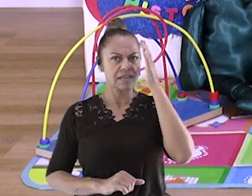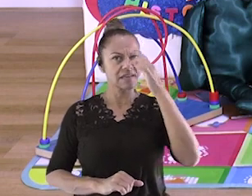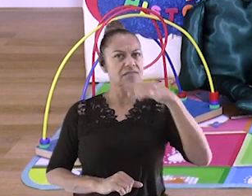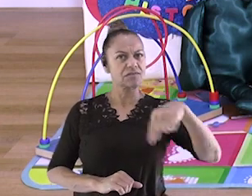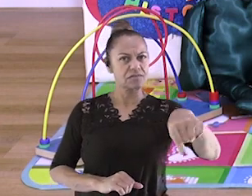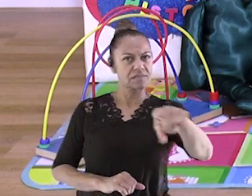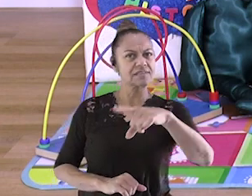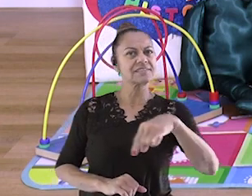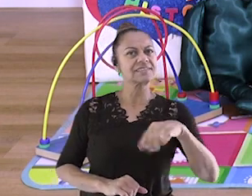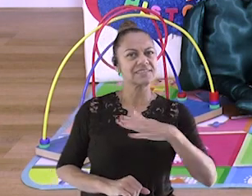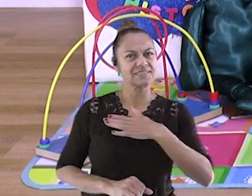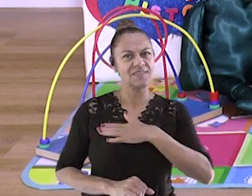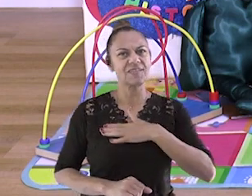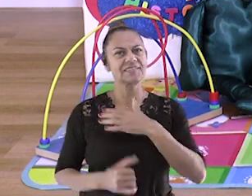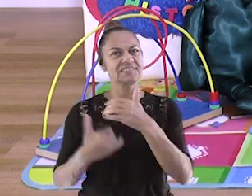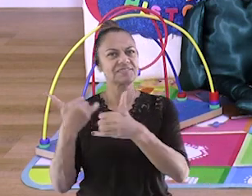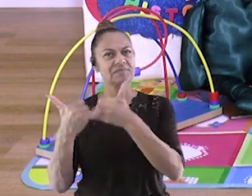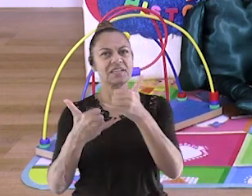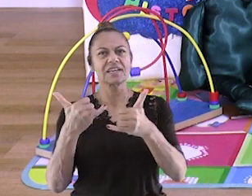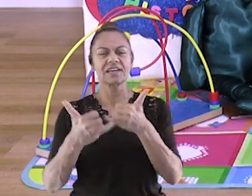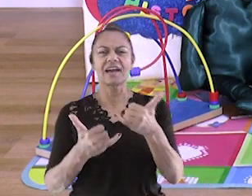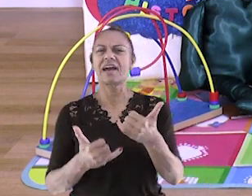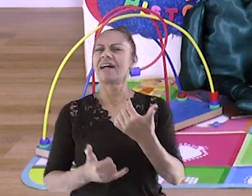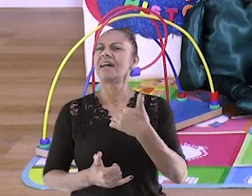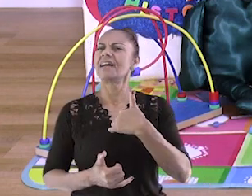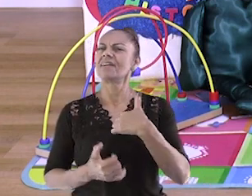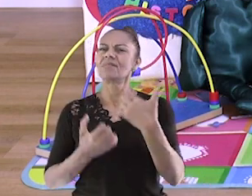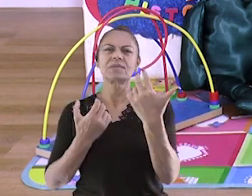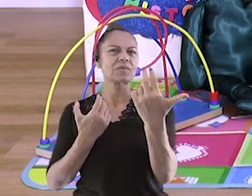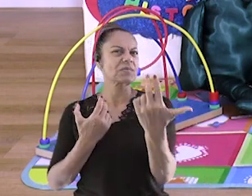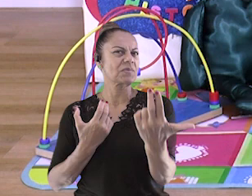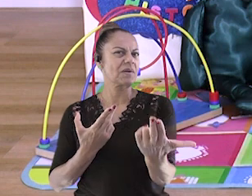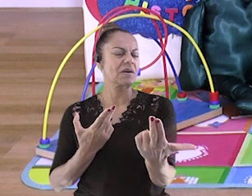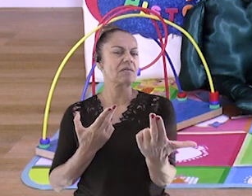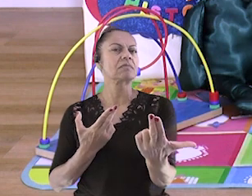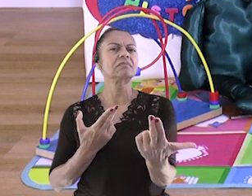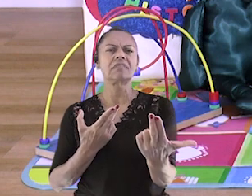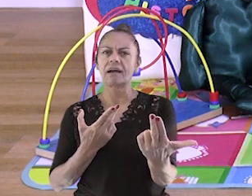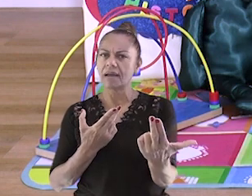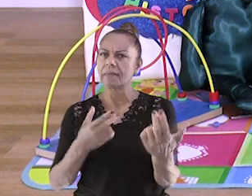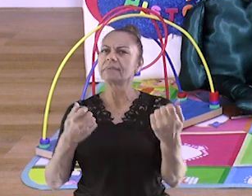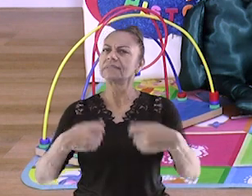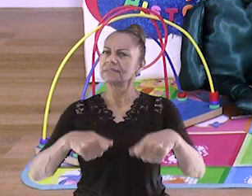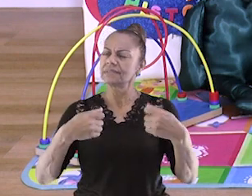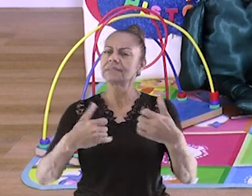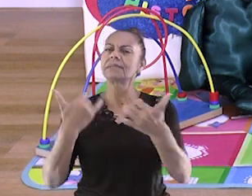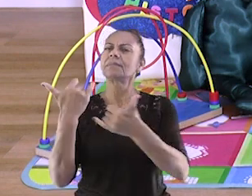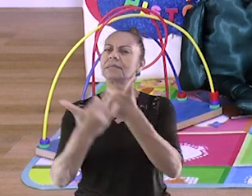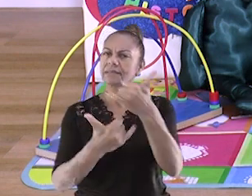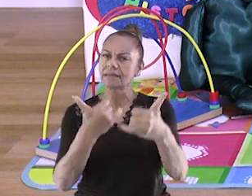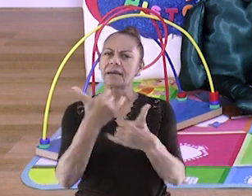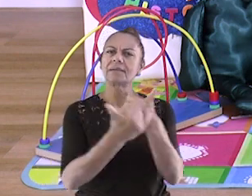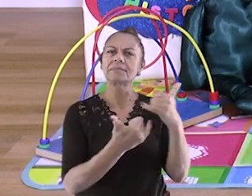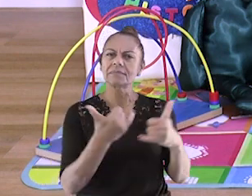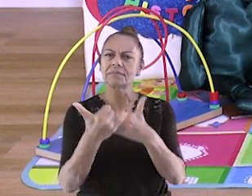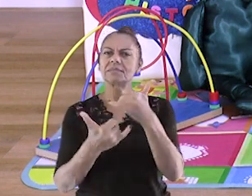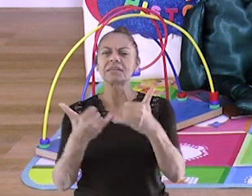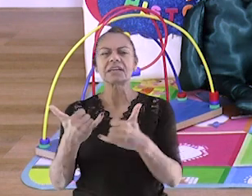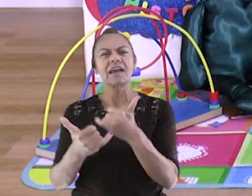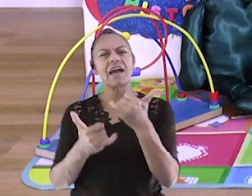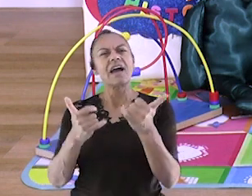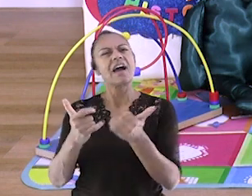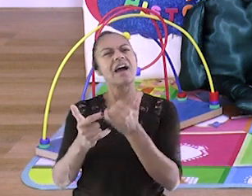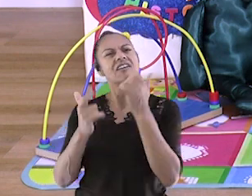Crianças, sei que vocês gostam muito de brincar. E eu também gosto muito. E é isso mesmo, temos que